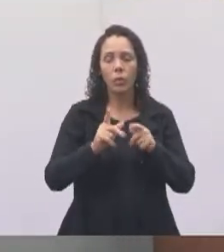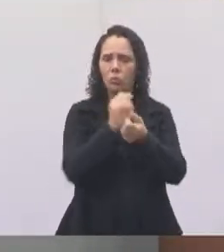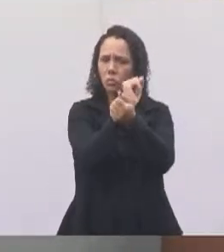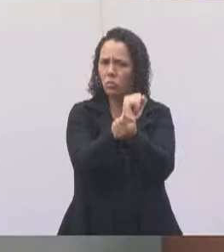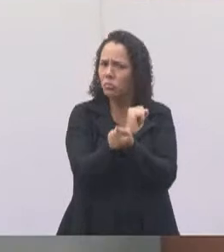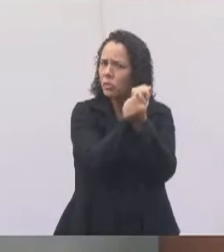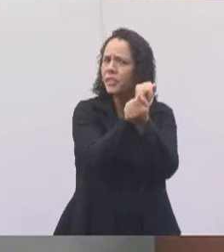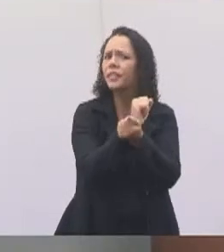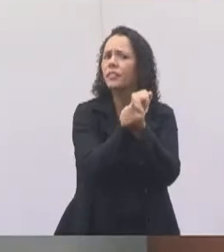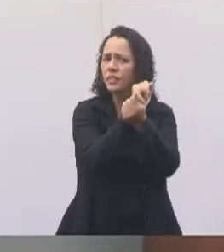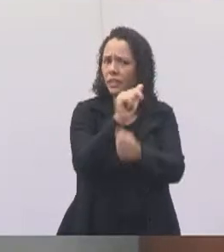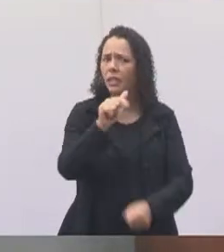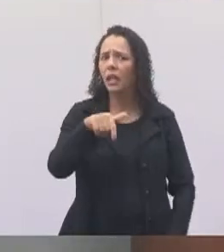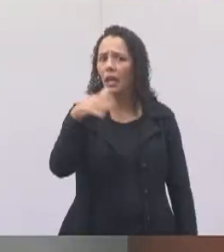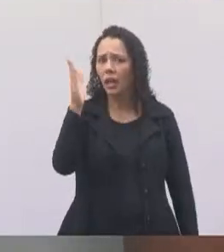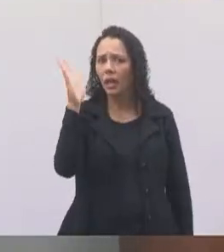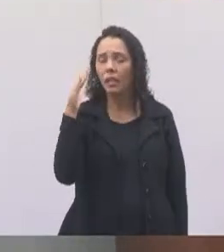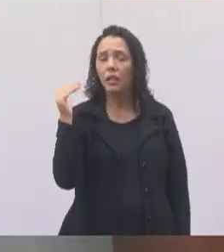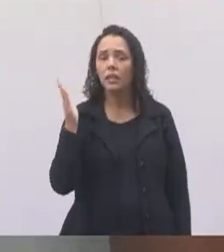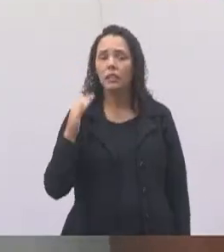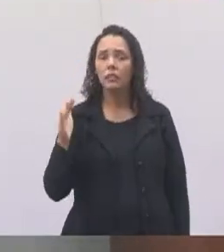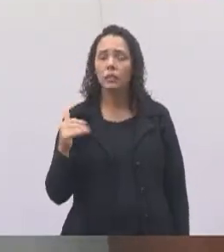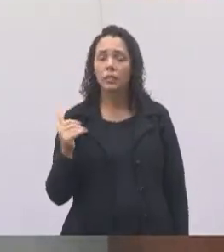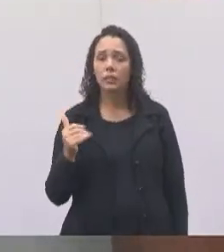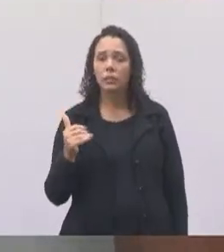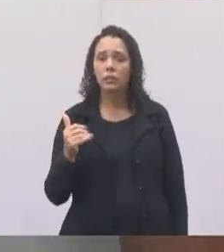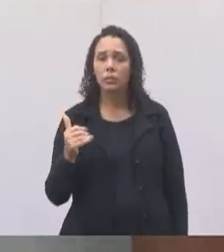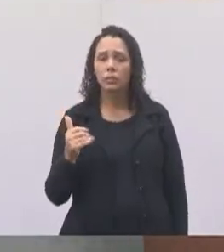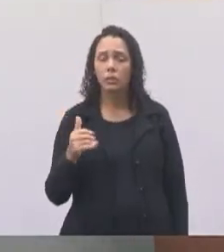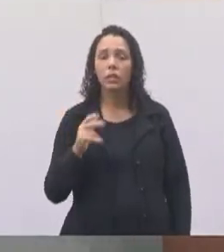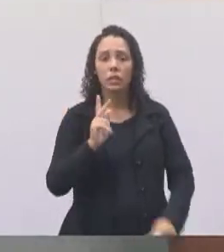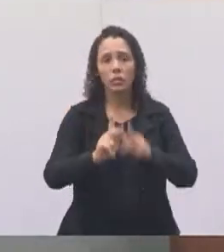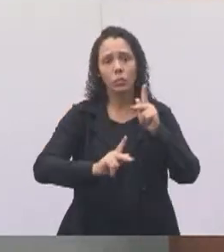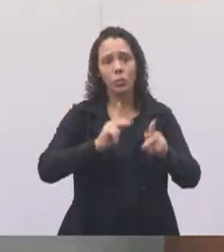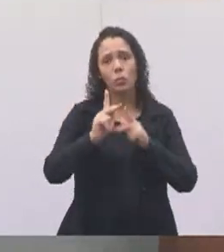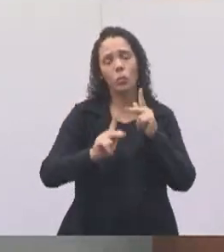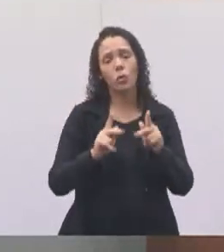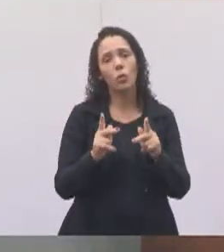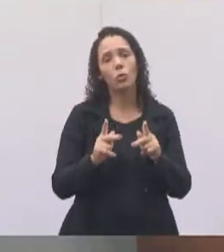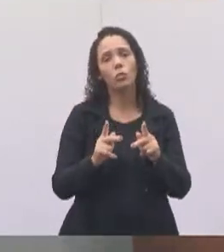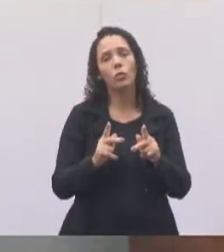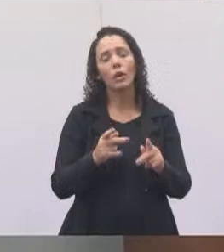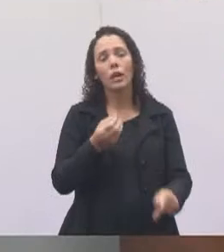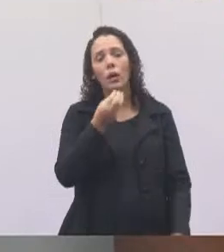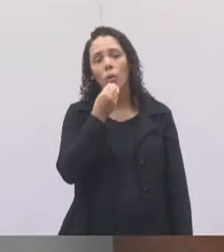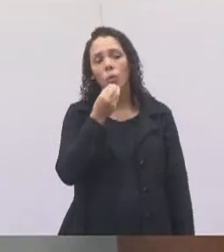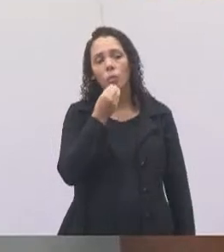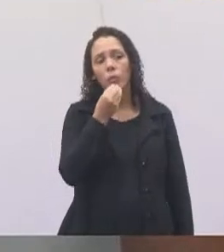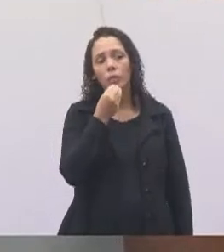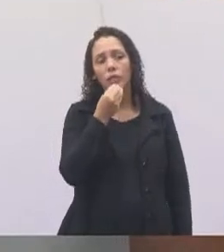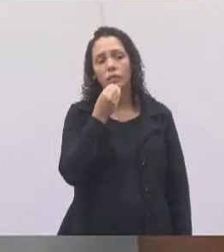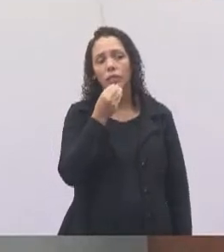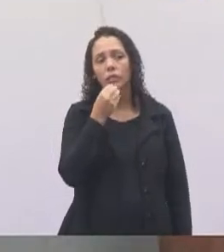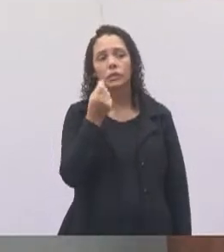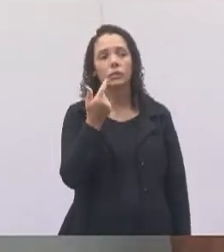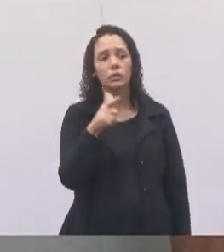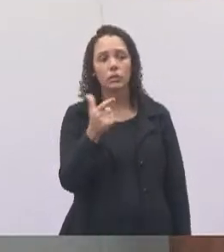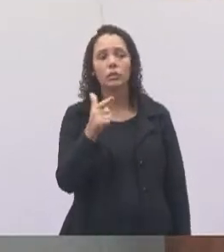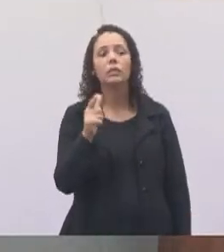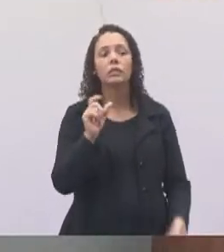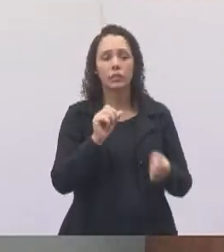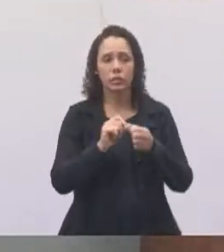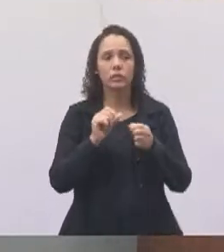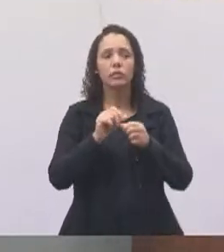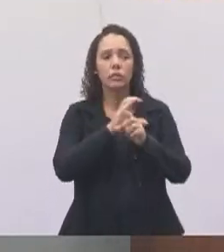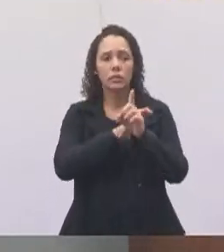aqui, e a gente, eles, não tiveram a oportunidade de cultuar,